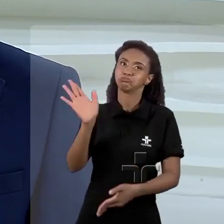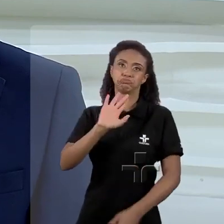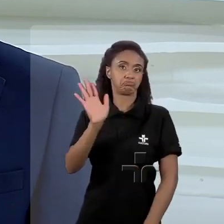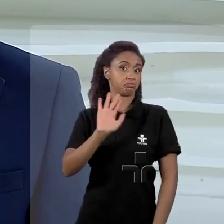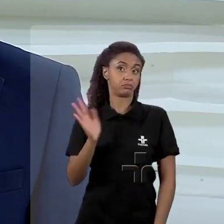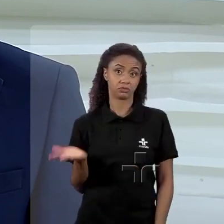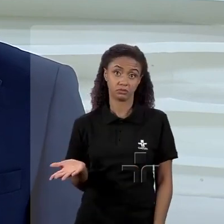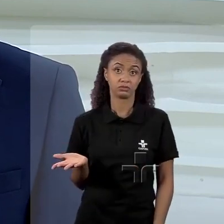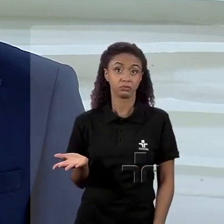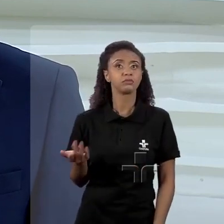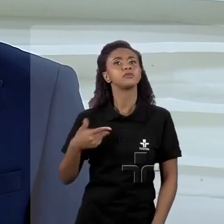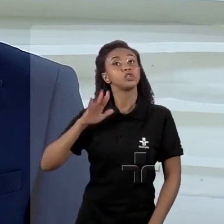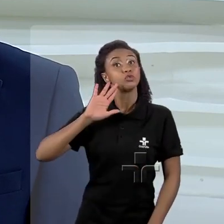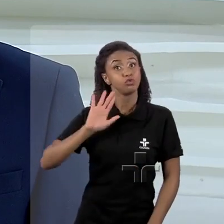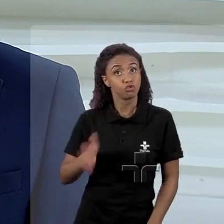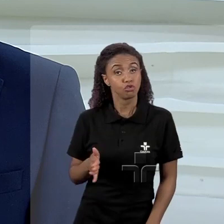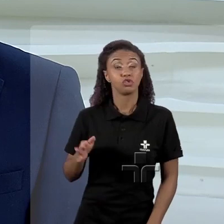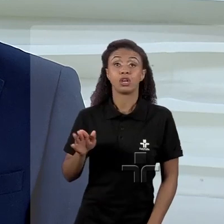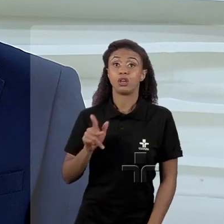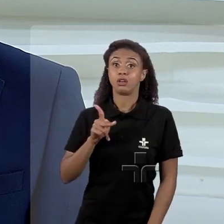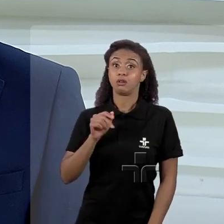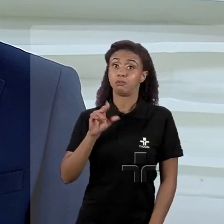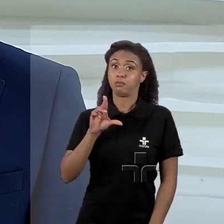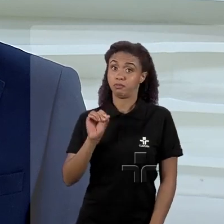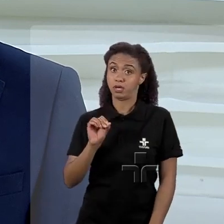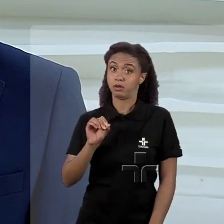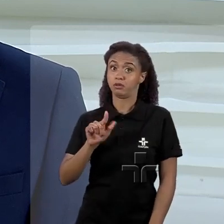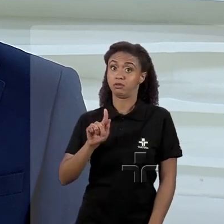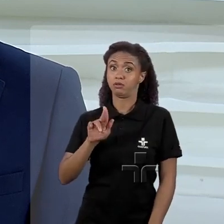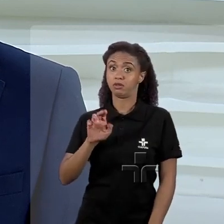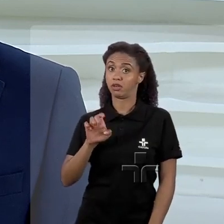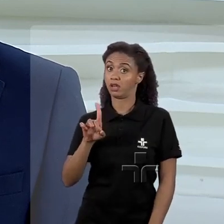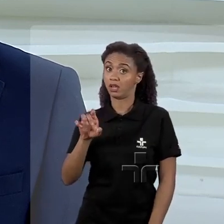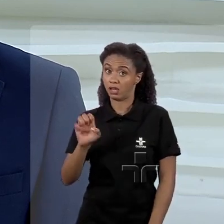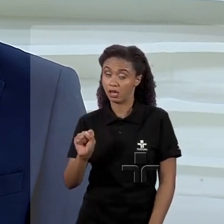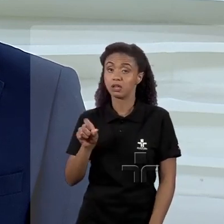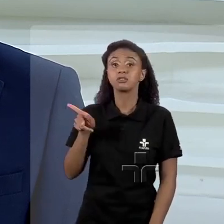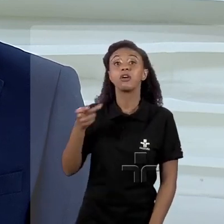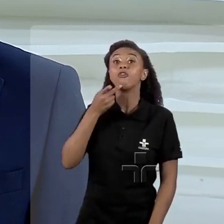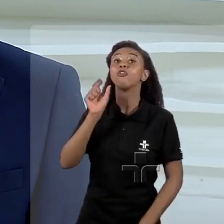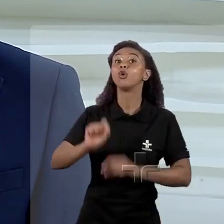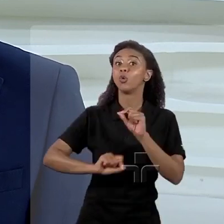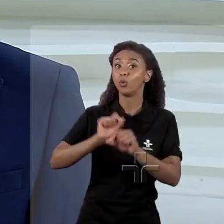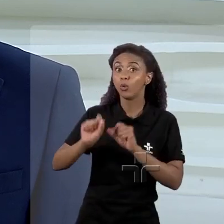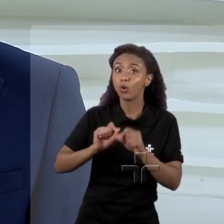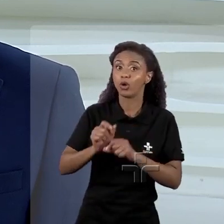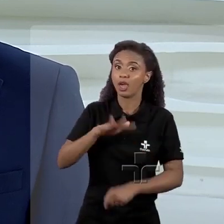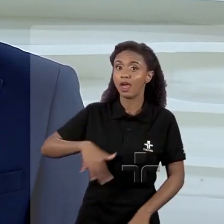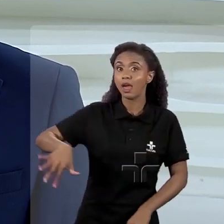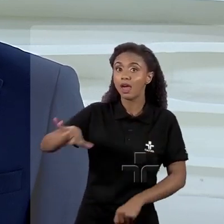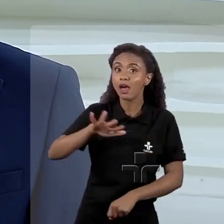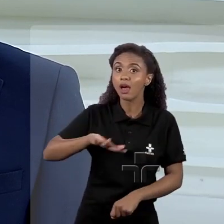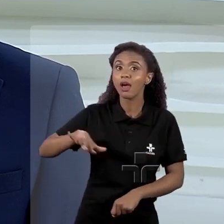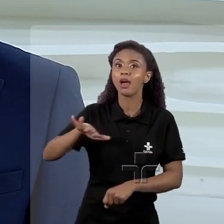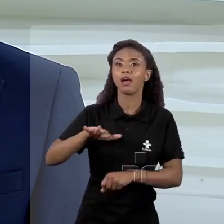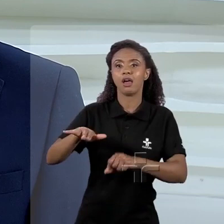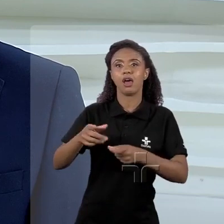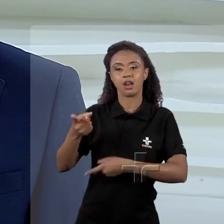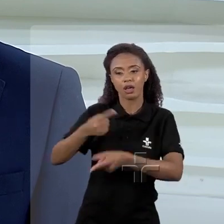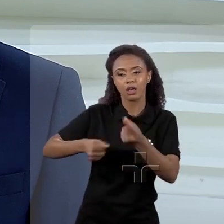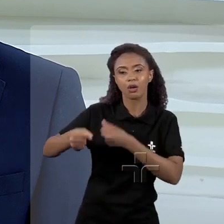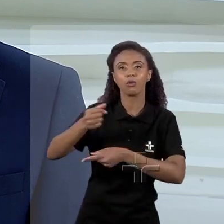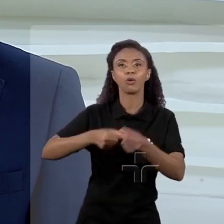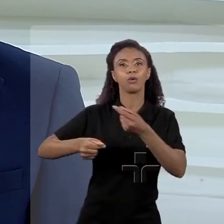dele, e ouvi especialmente do Paulo Guedes, foram políticas muito claras no campo liberal da economia, de ter uma economia